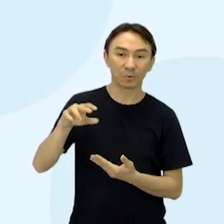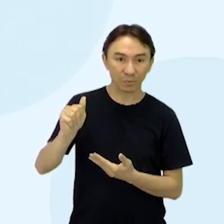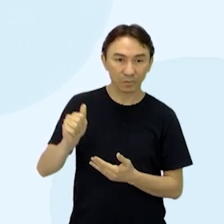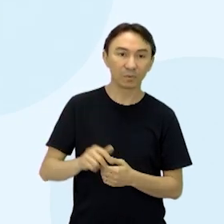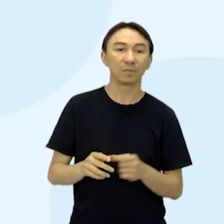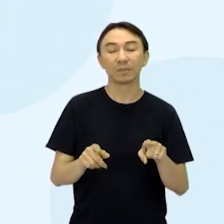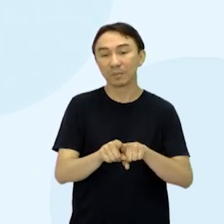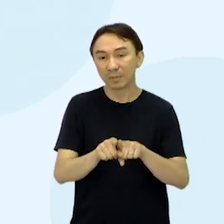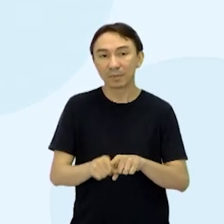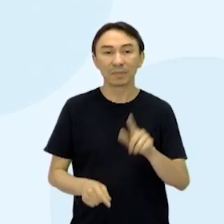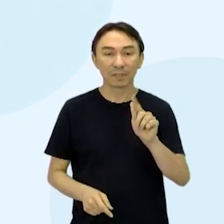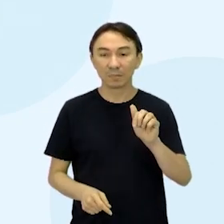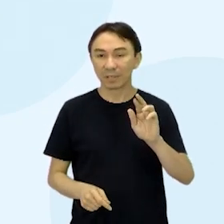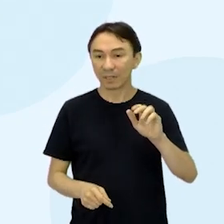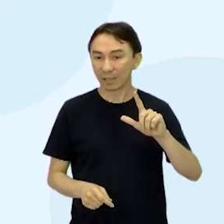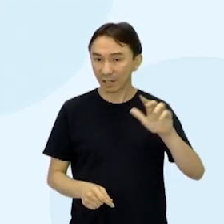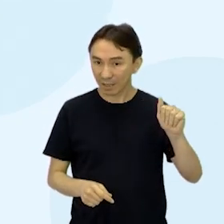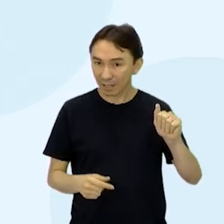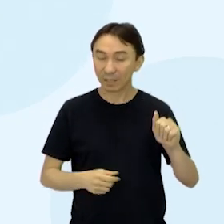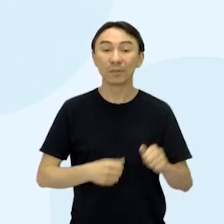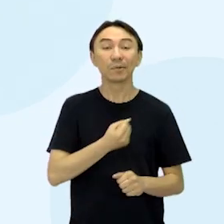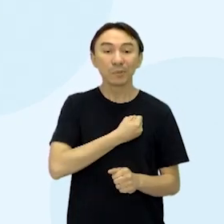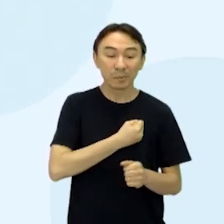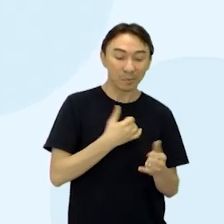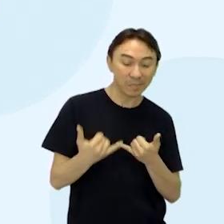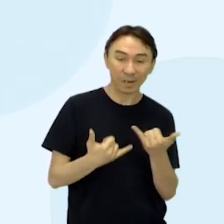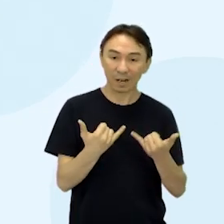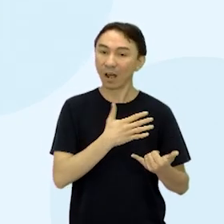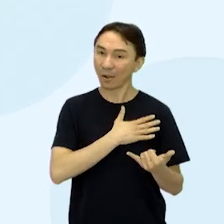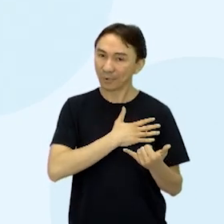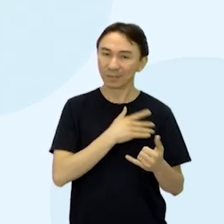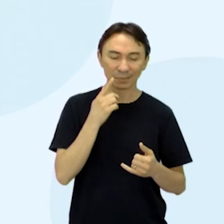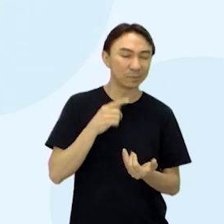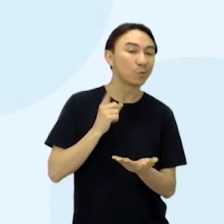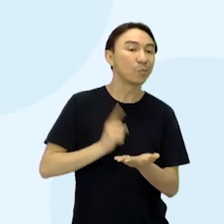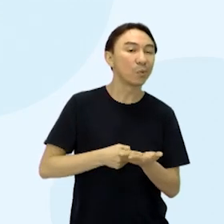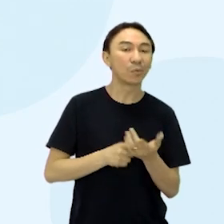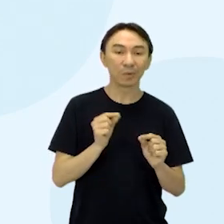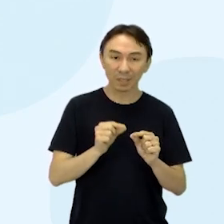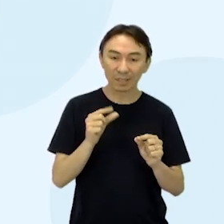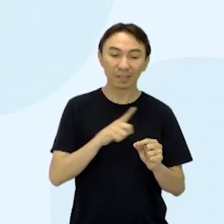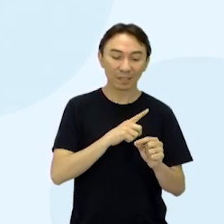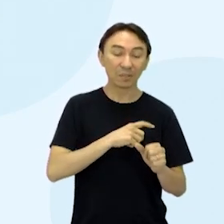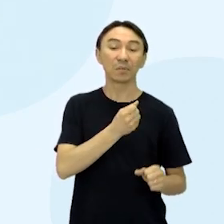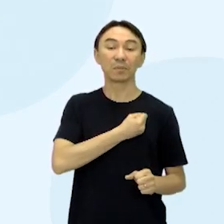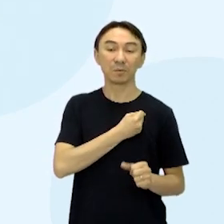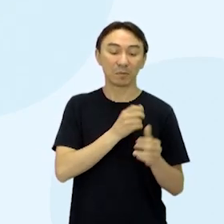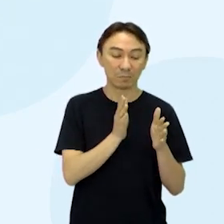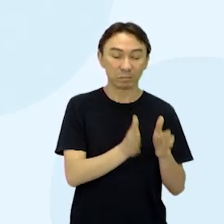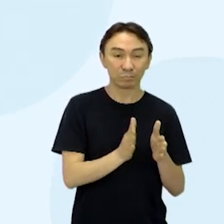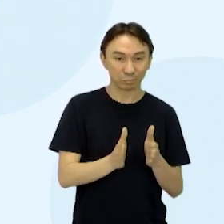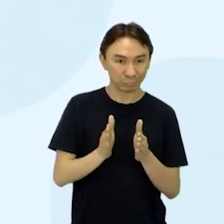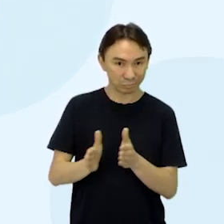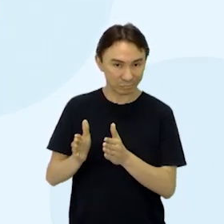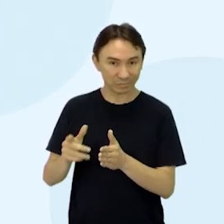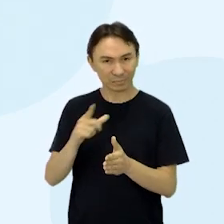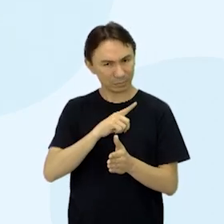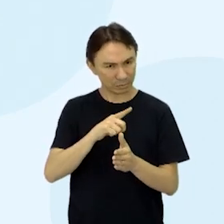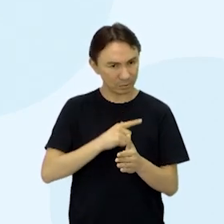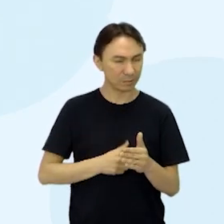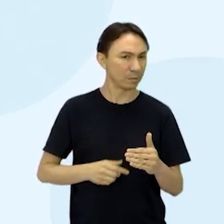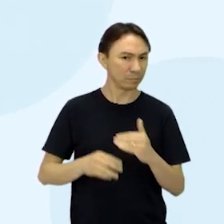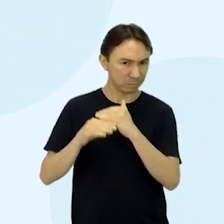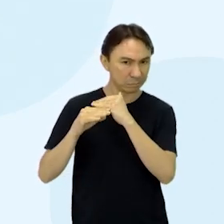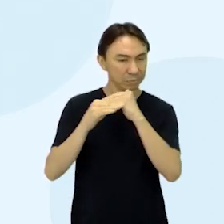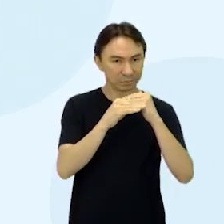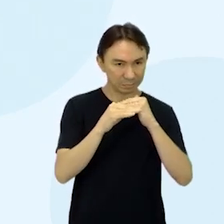com os números. Eles combinaram de construir, cada um deles, uma sequência numérica com alguma regularidade.